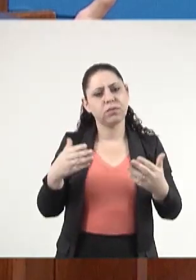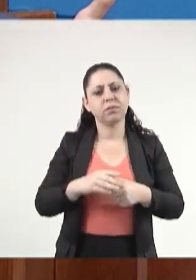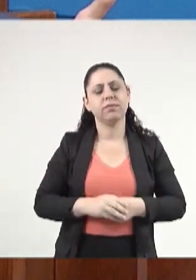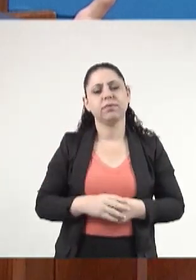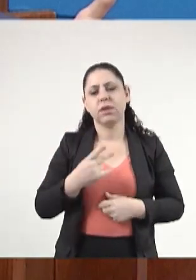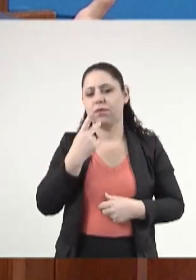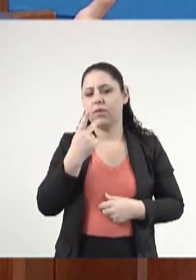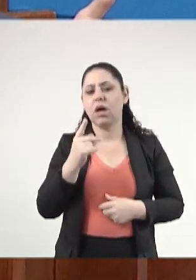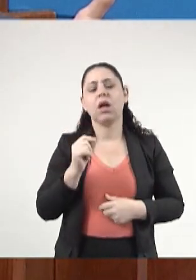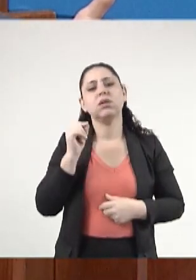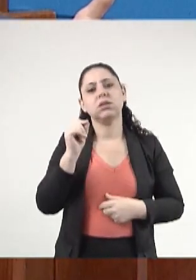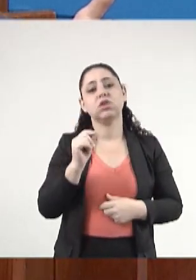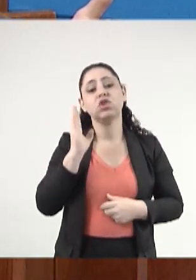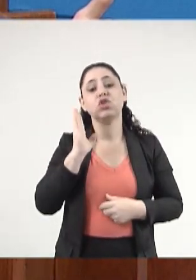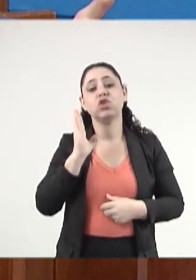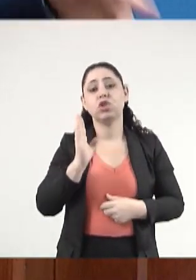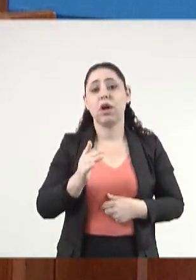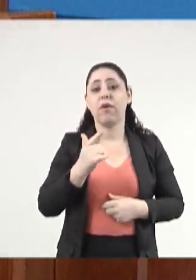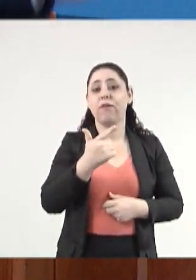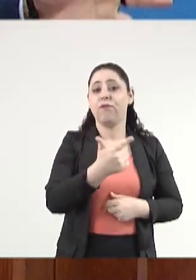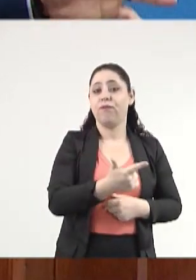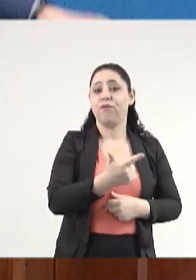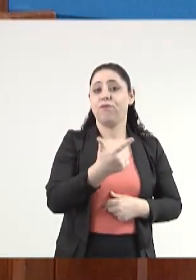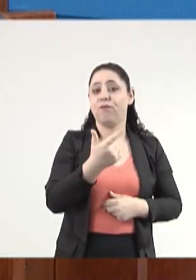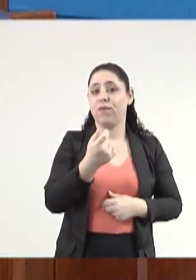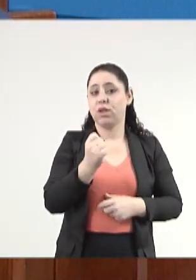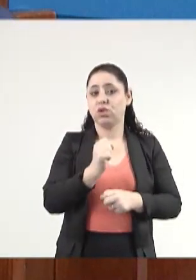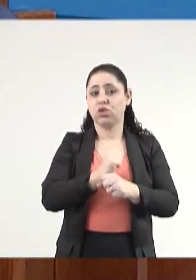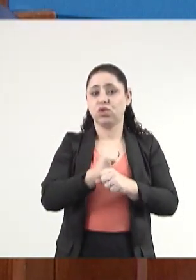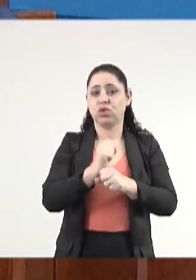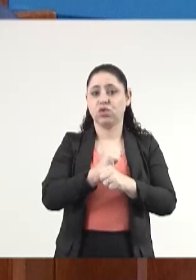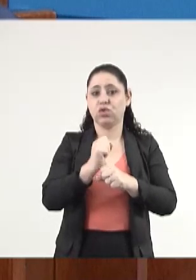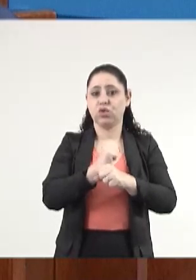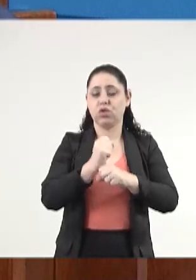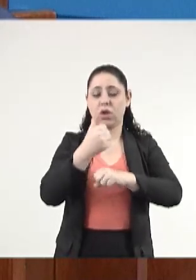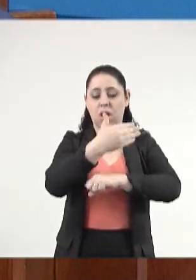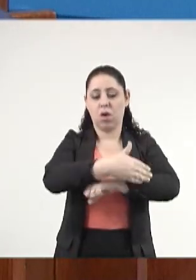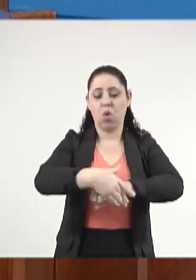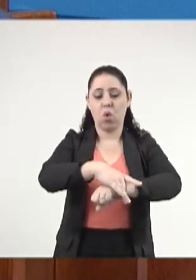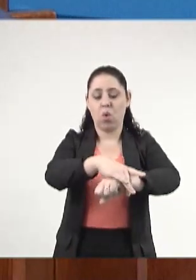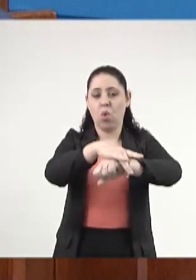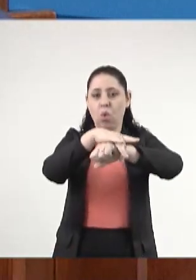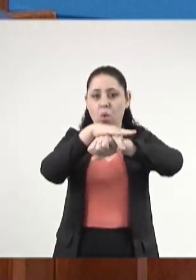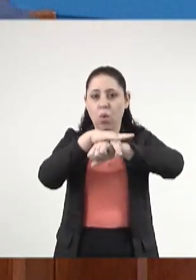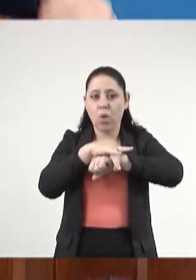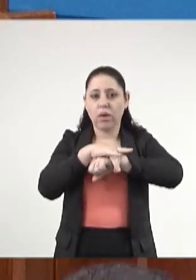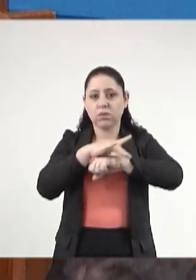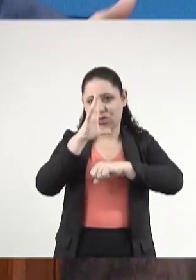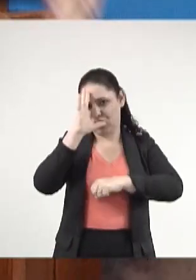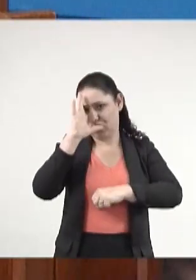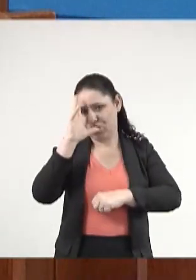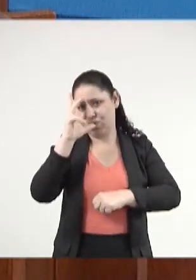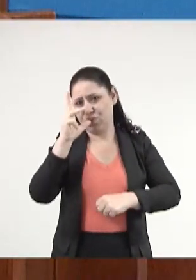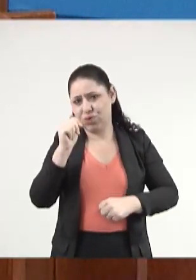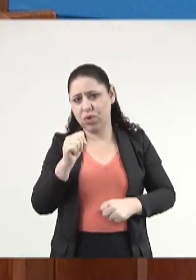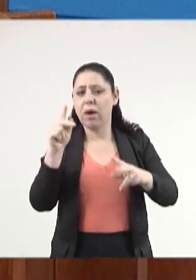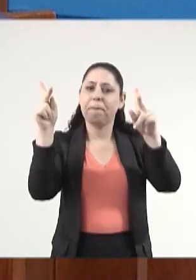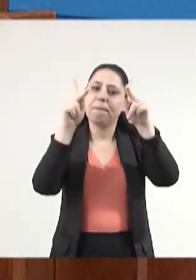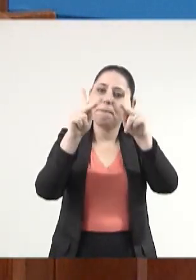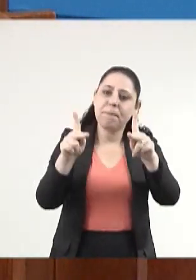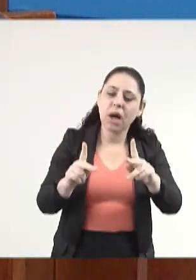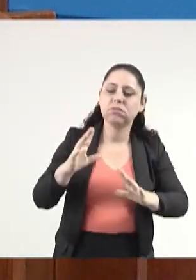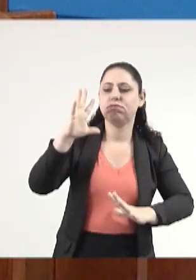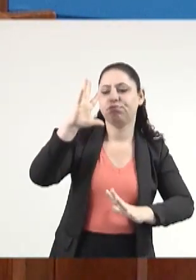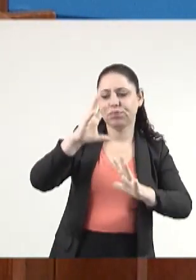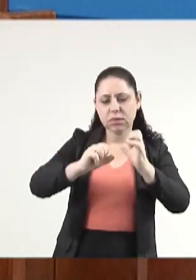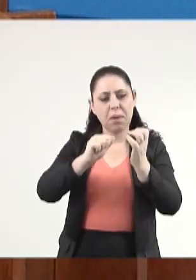quero dizer uma coisa, já há mais de 20 anos que eu faço a defesa aqui da solução pacífica dos